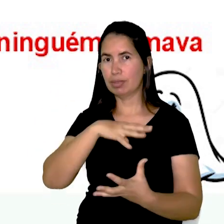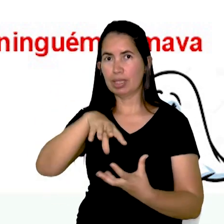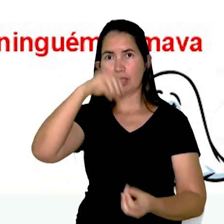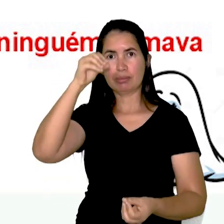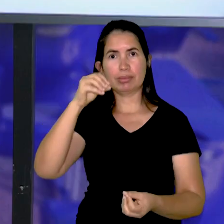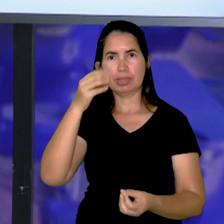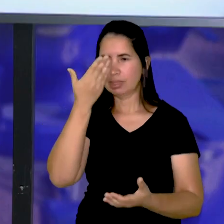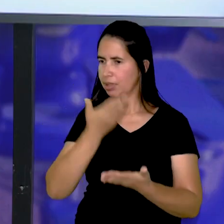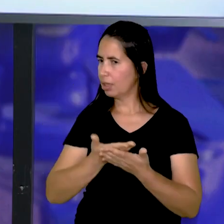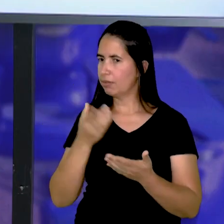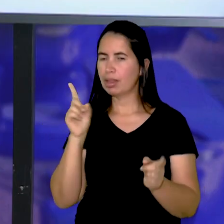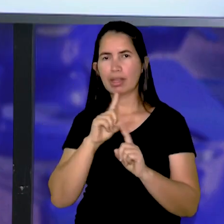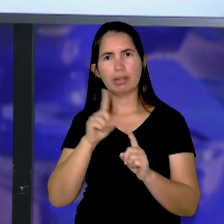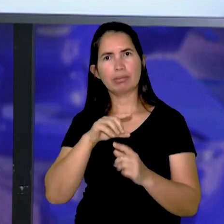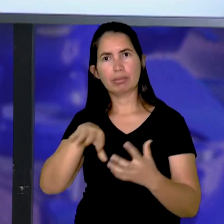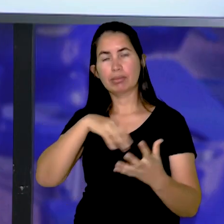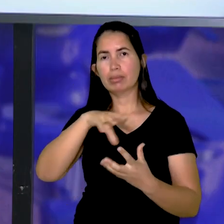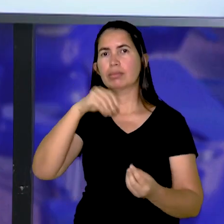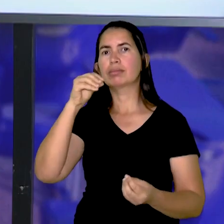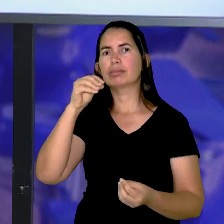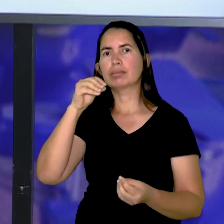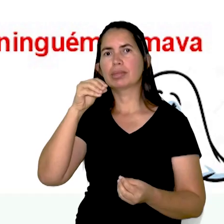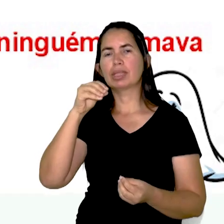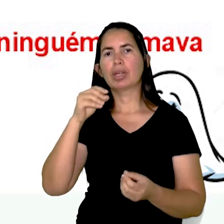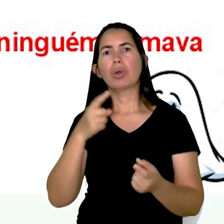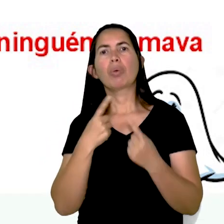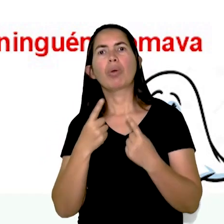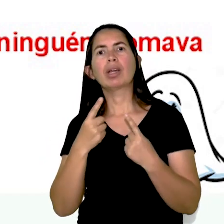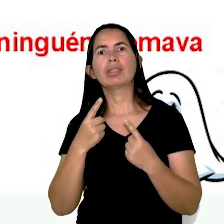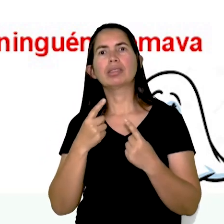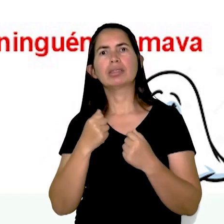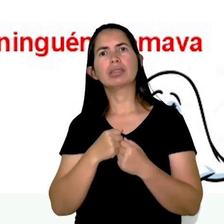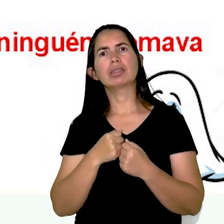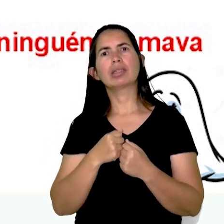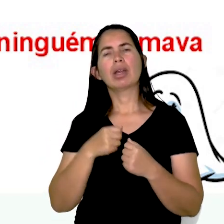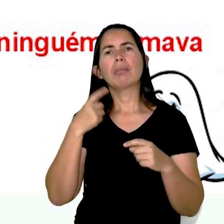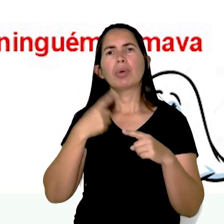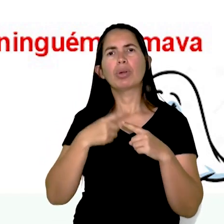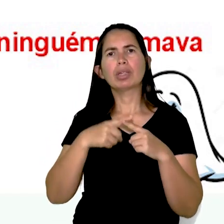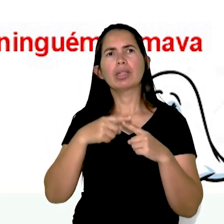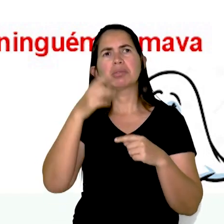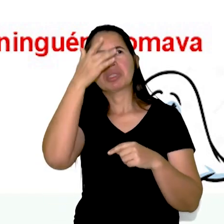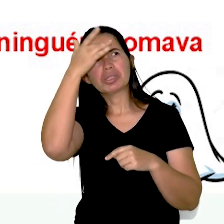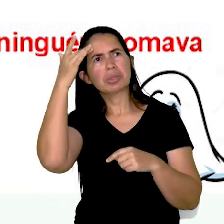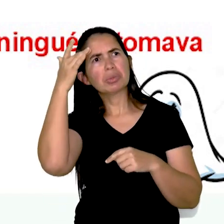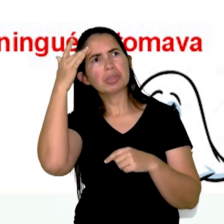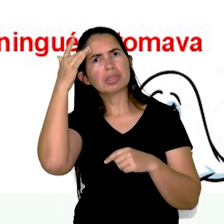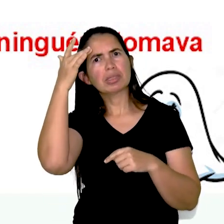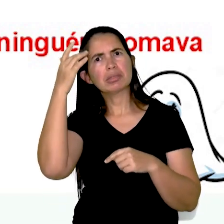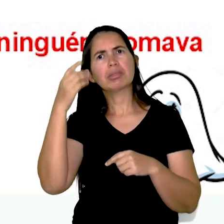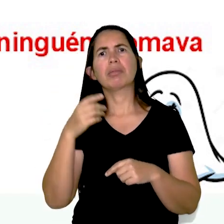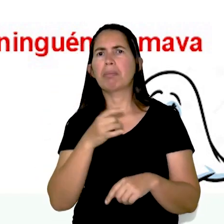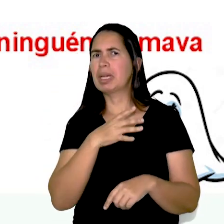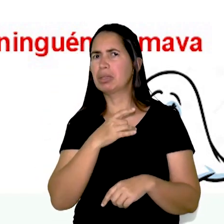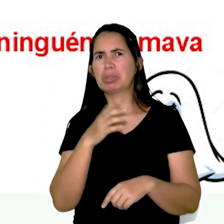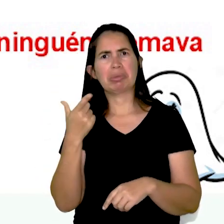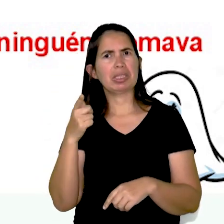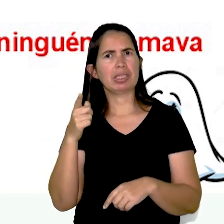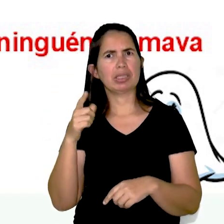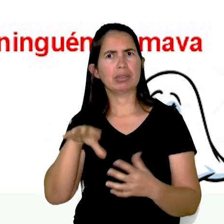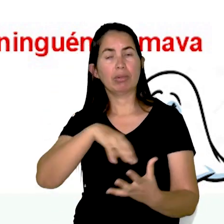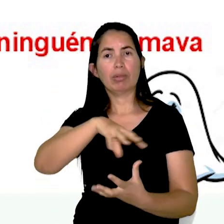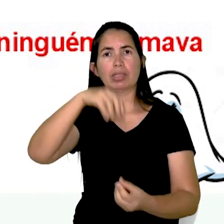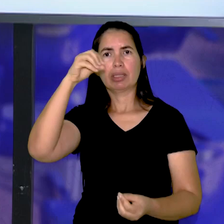acreditavam mais neles. Não é isso? Quais os motivos que levaram a pensar que as pessoas não tinham mais medo de fantasma? É